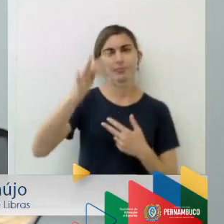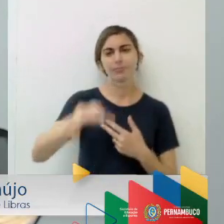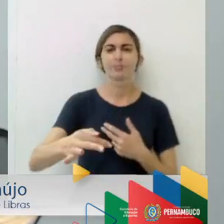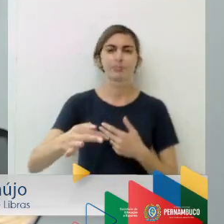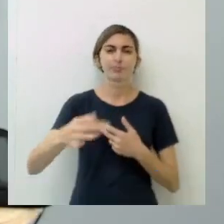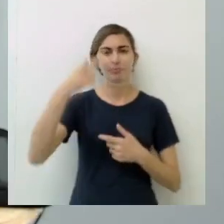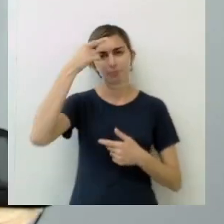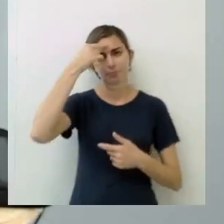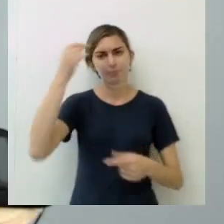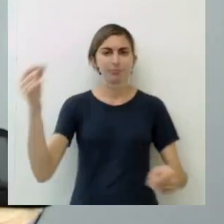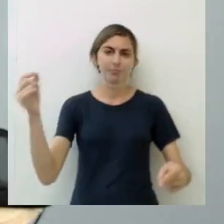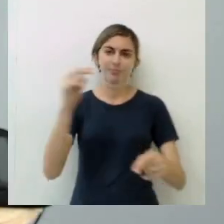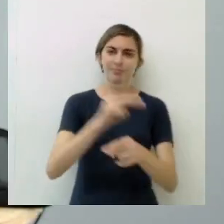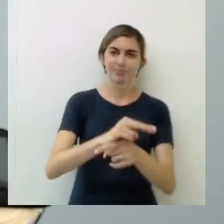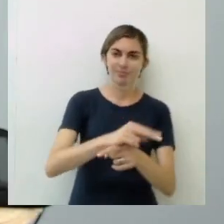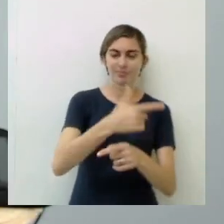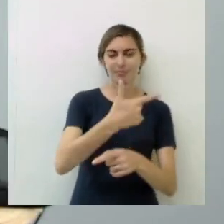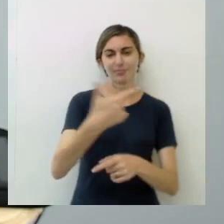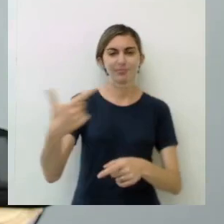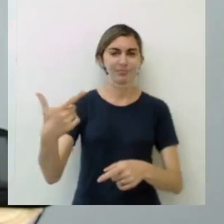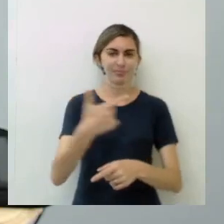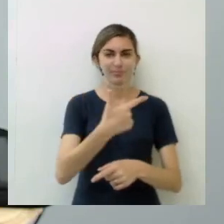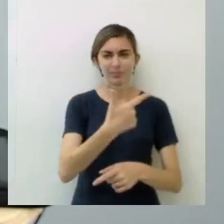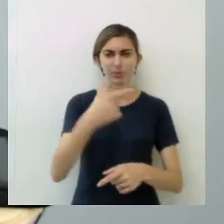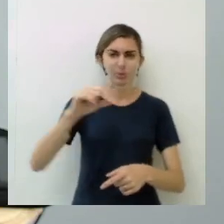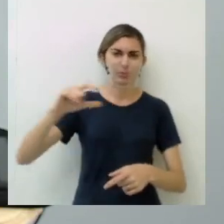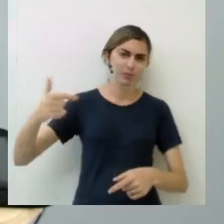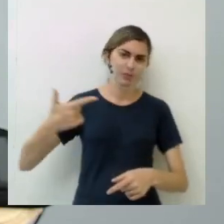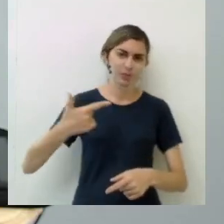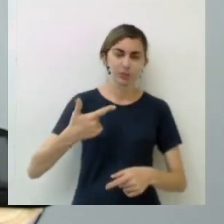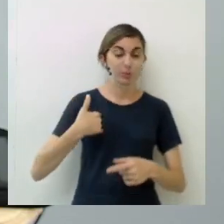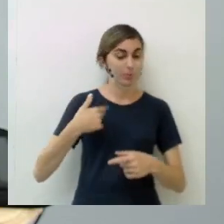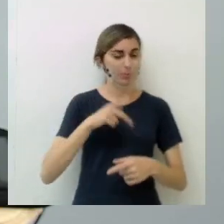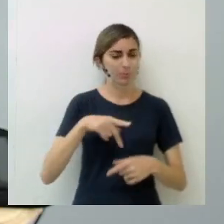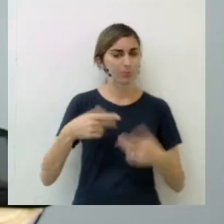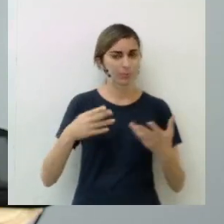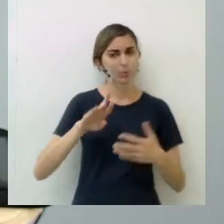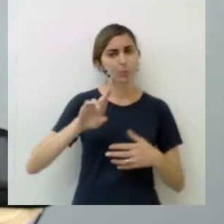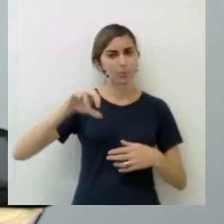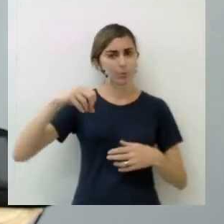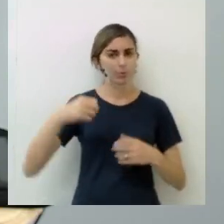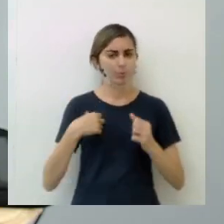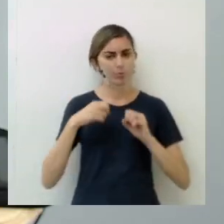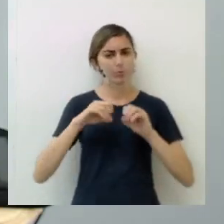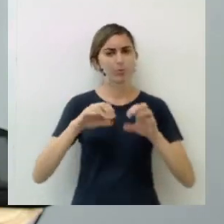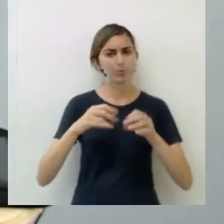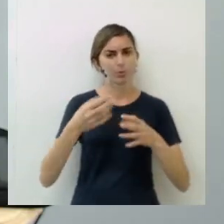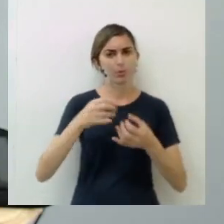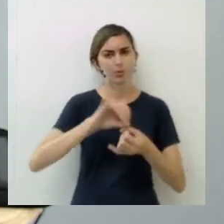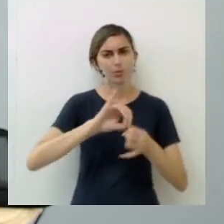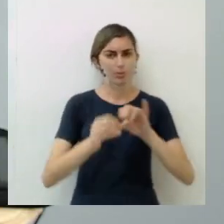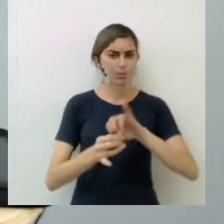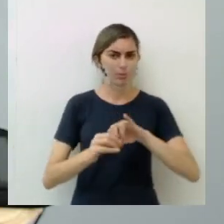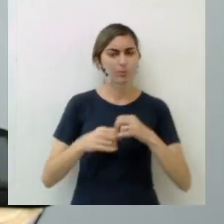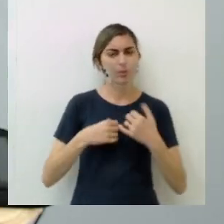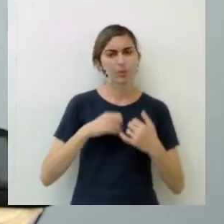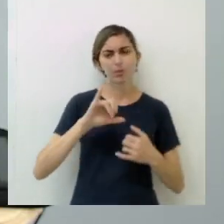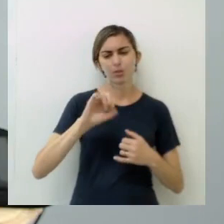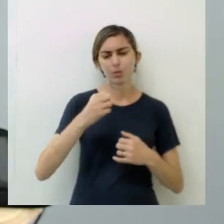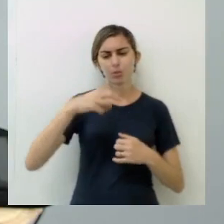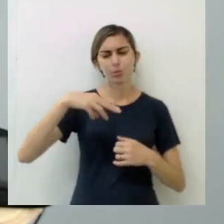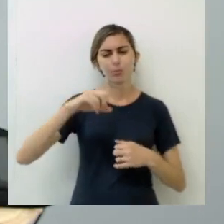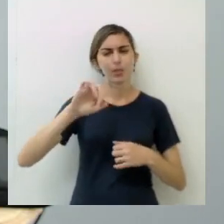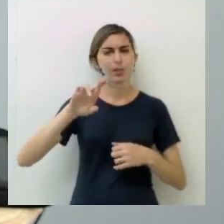futuro universitário 2022. Eu, professor Bruno Lardião, estou aqui com vocês hoje para mais essa aula de química, aula de